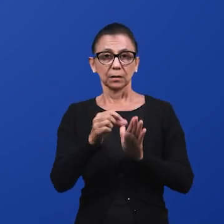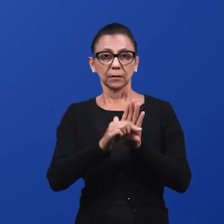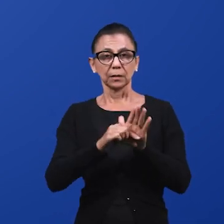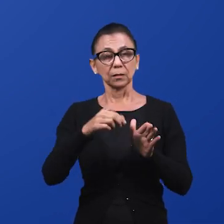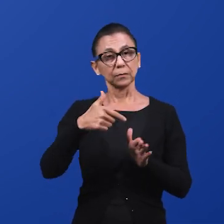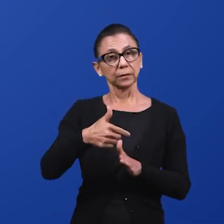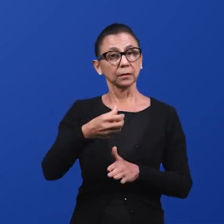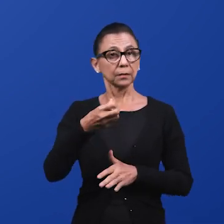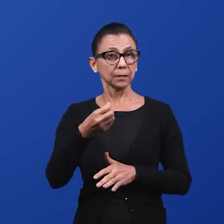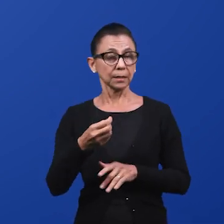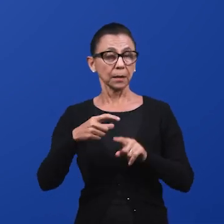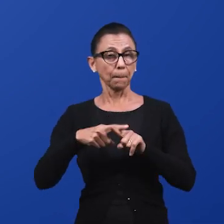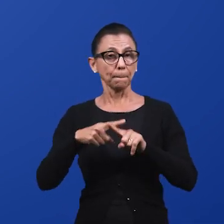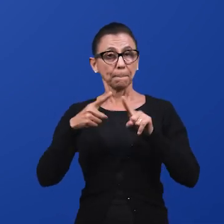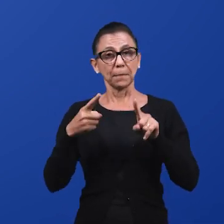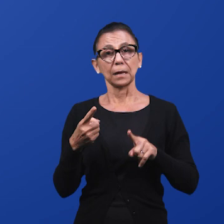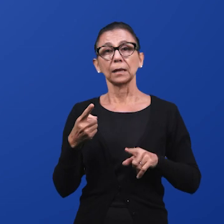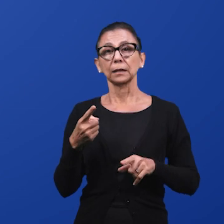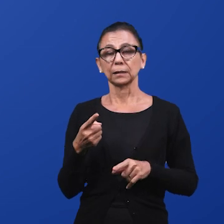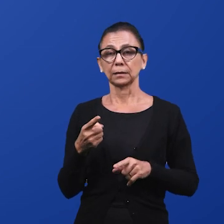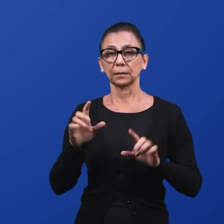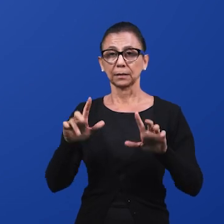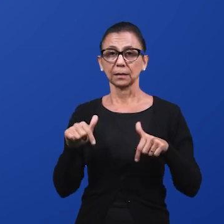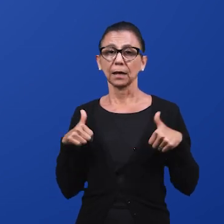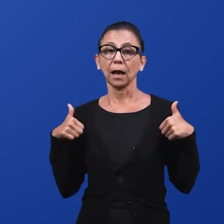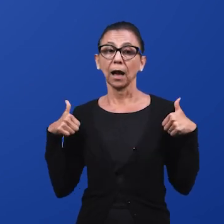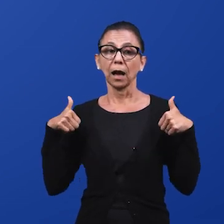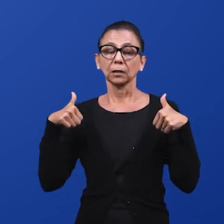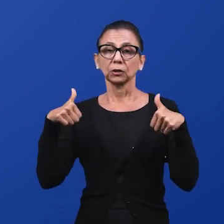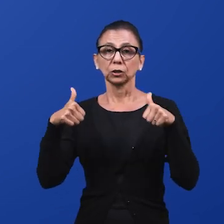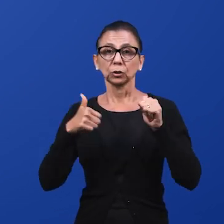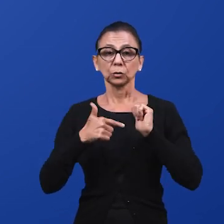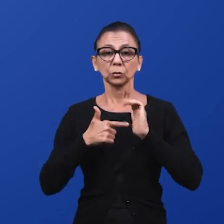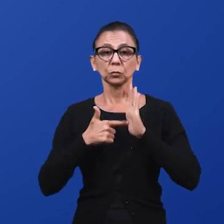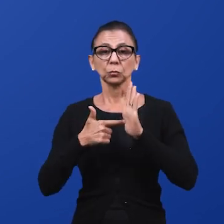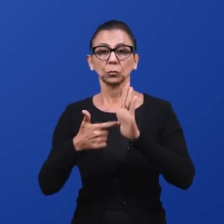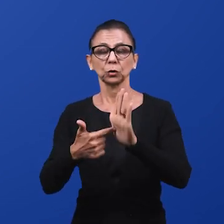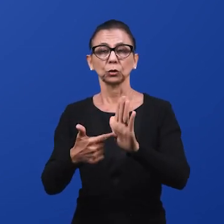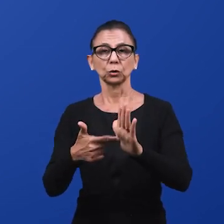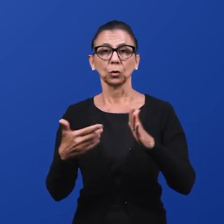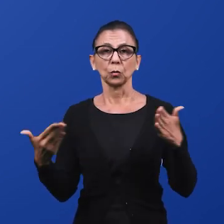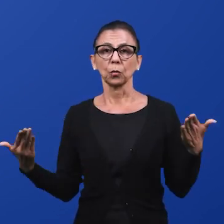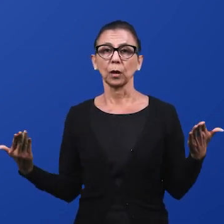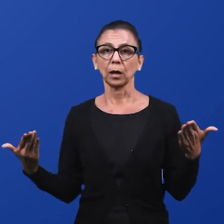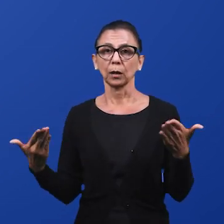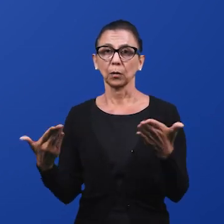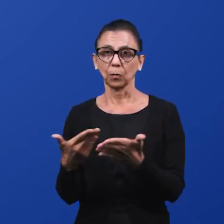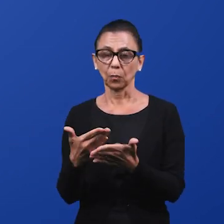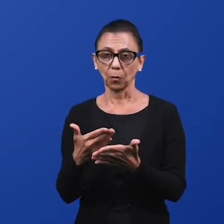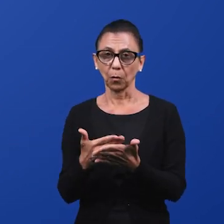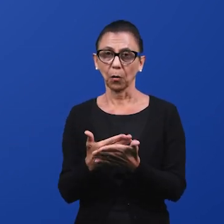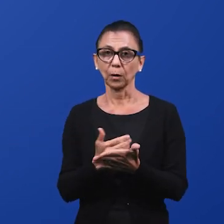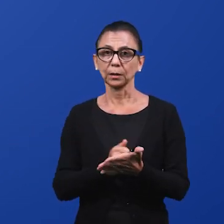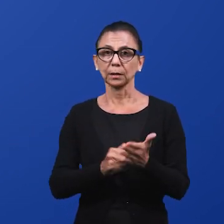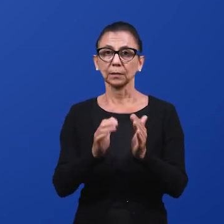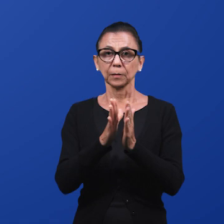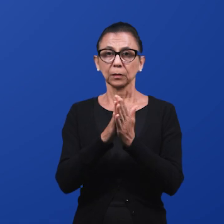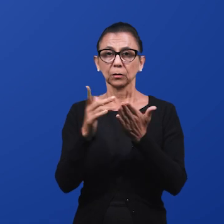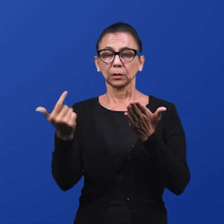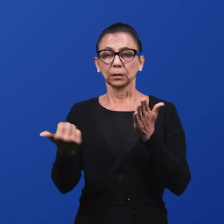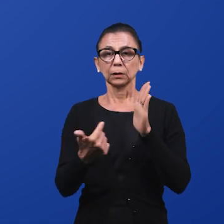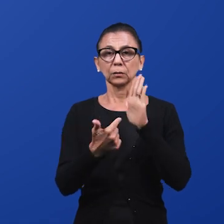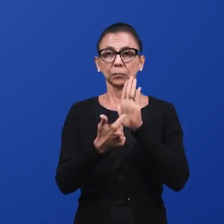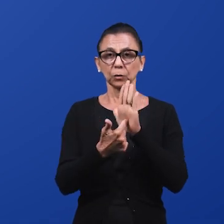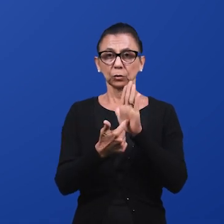16:26. Mas que se manifestou agora e se notificou pelas escrituras